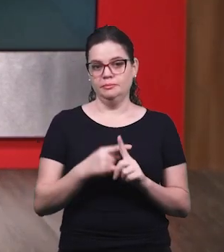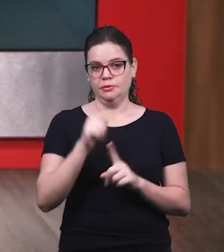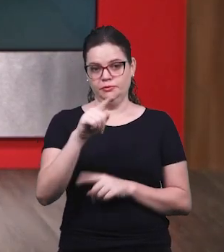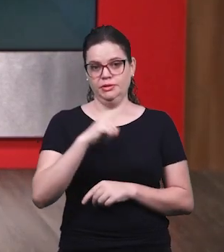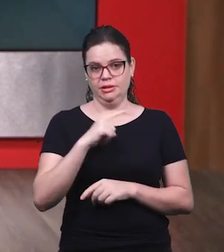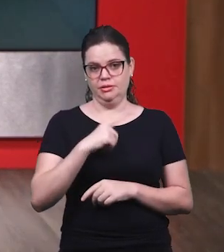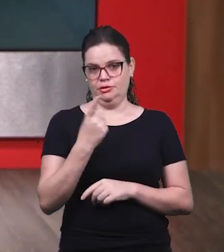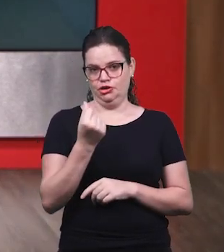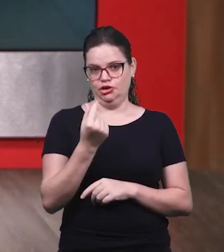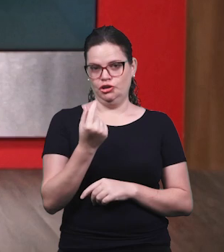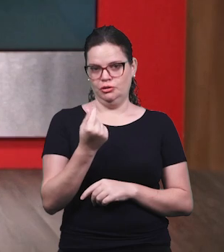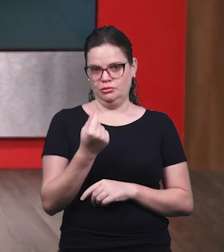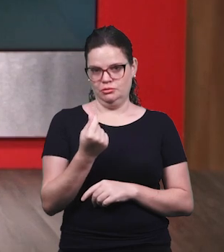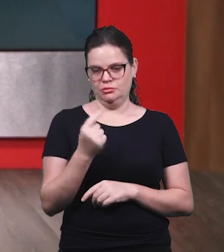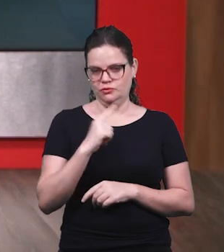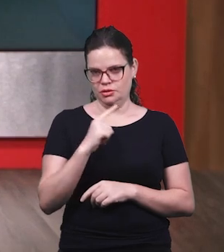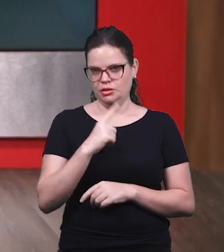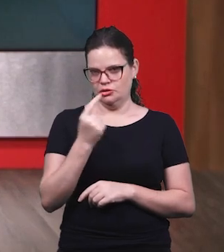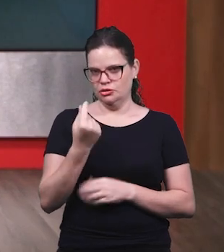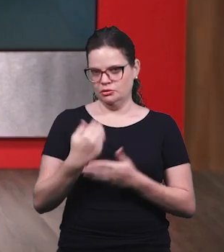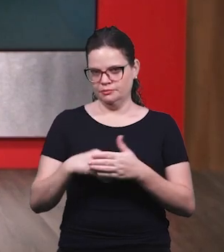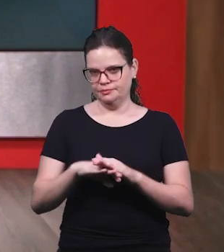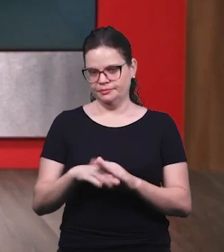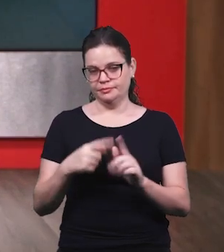ficar dormindo lá, parado,